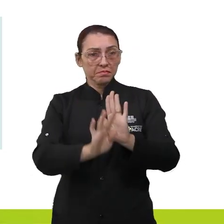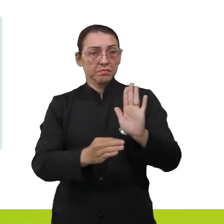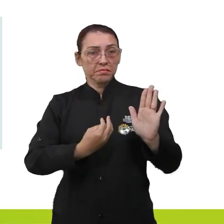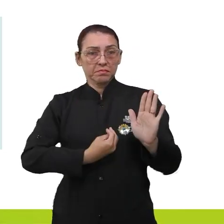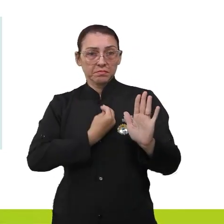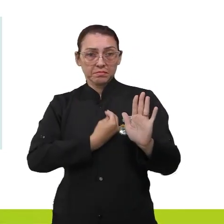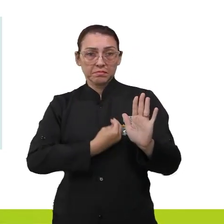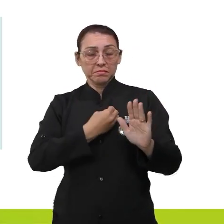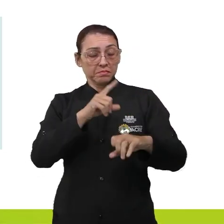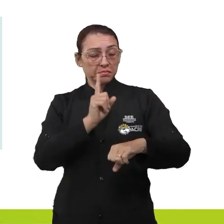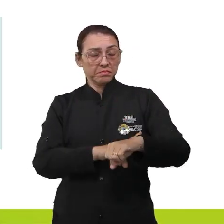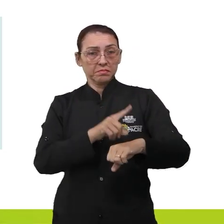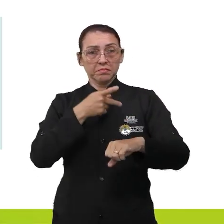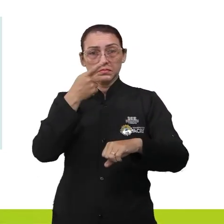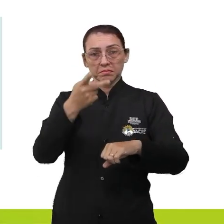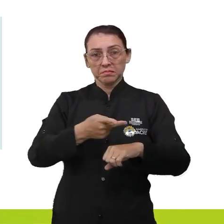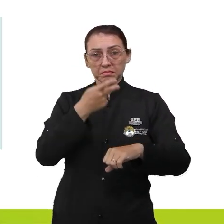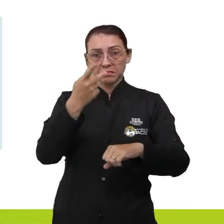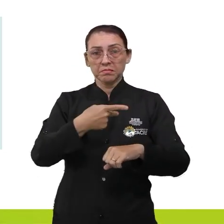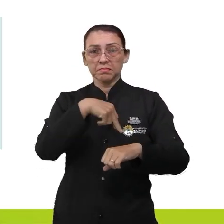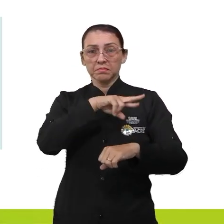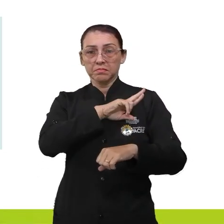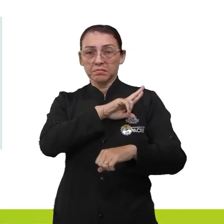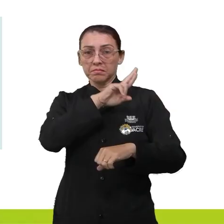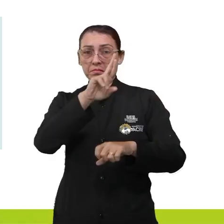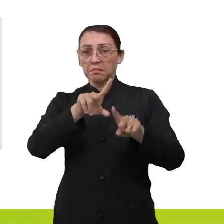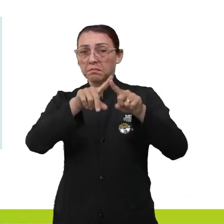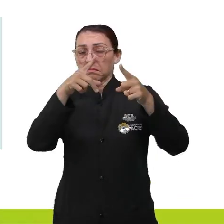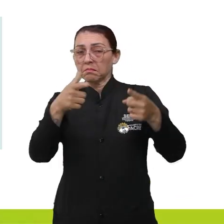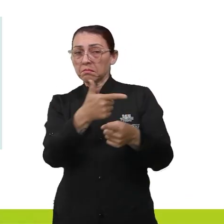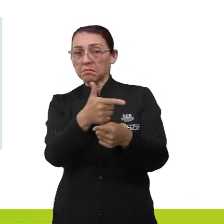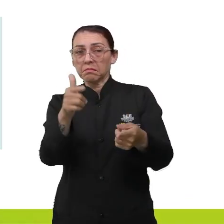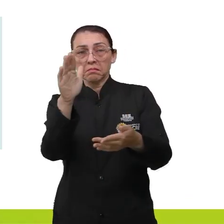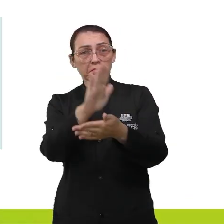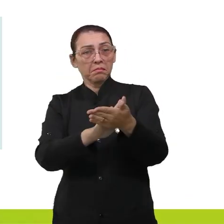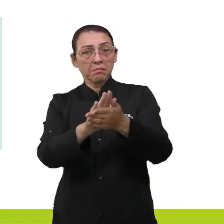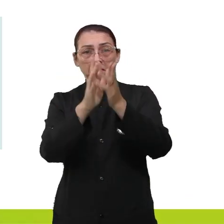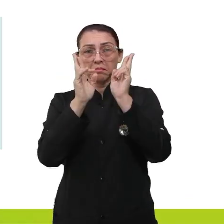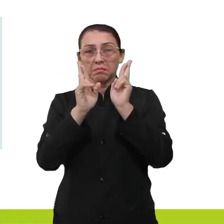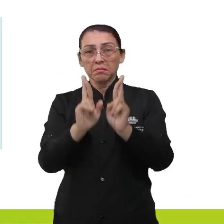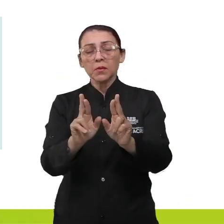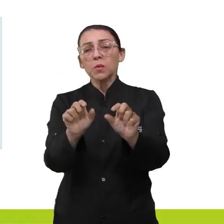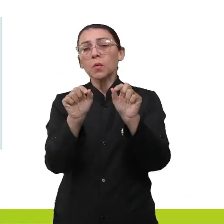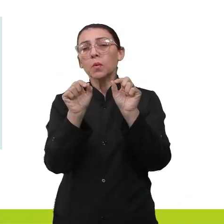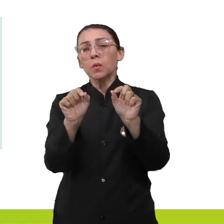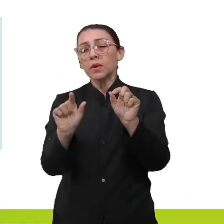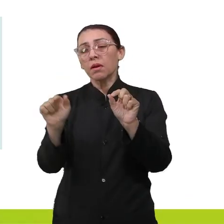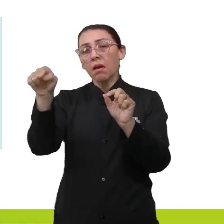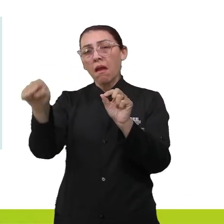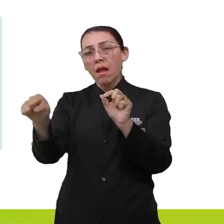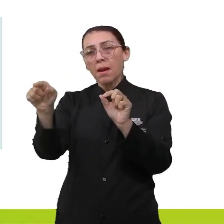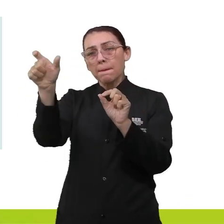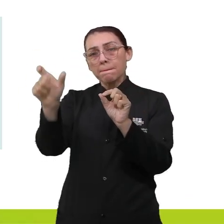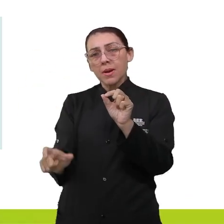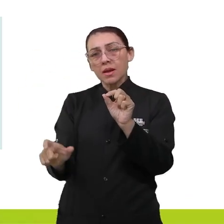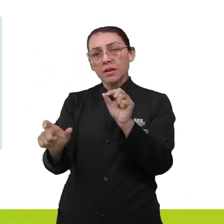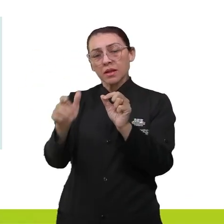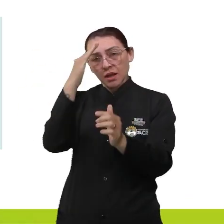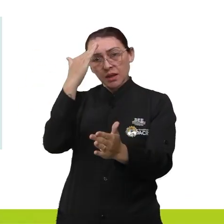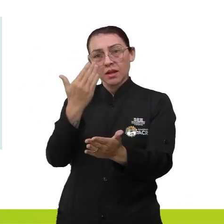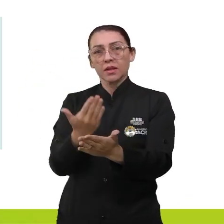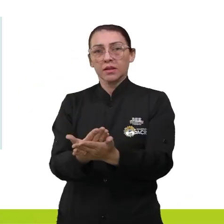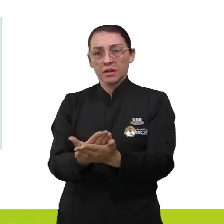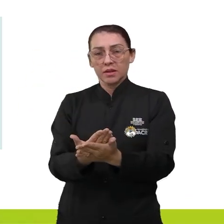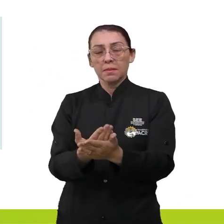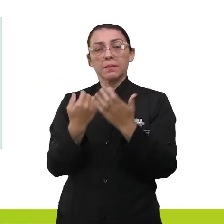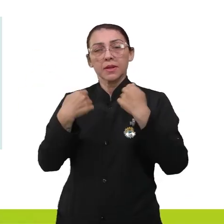Vivemos em tempos em que se fala muito em religião, mas não há mais nada a respeito sobre o que o outro pensa e defende. Nós